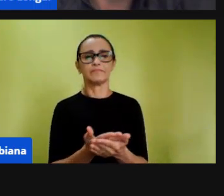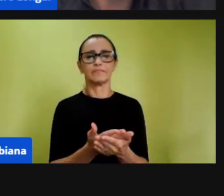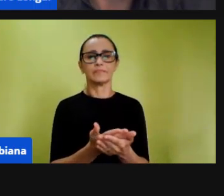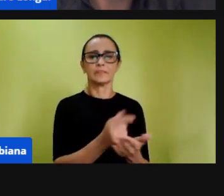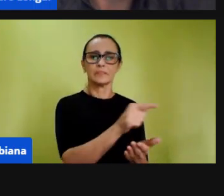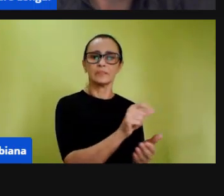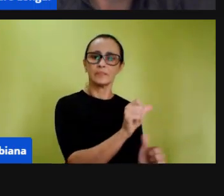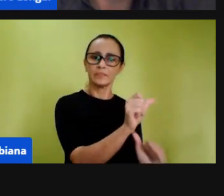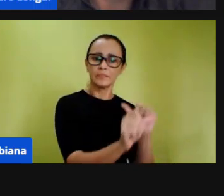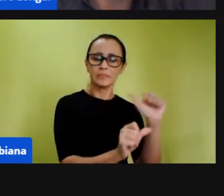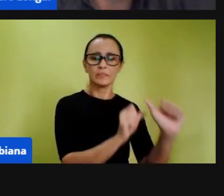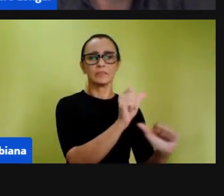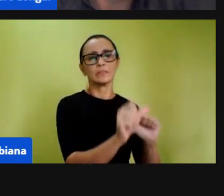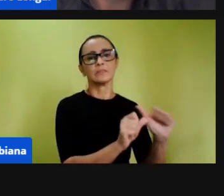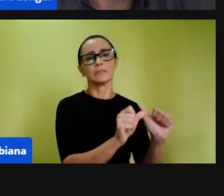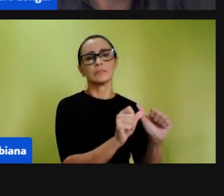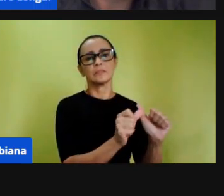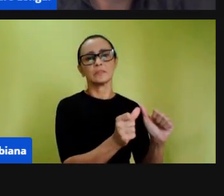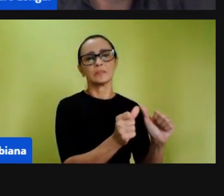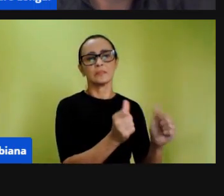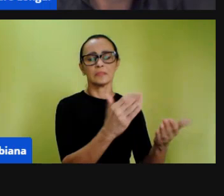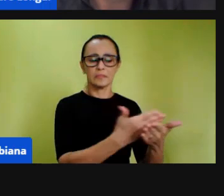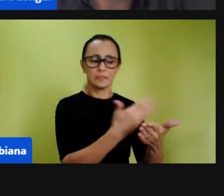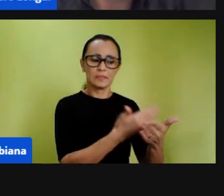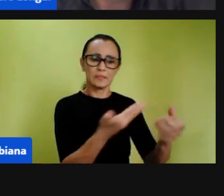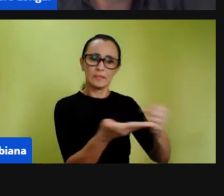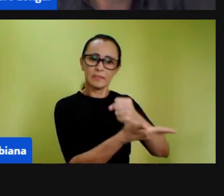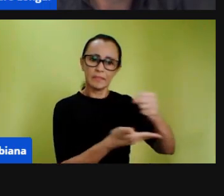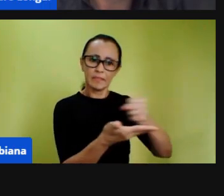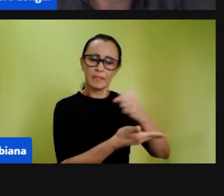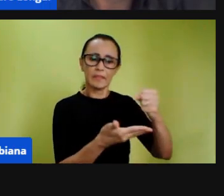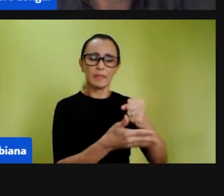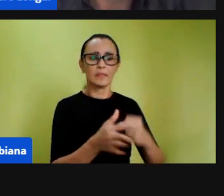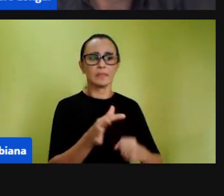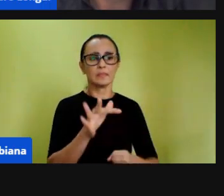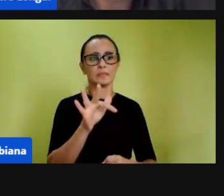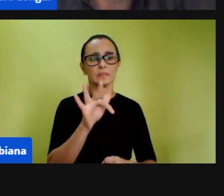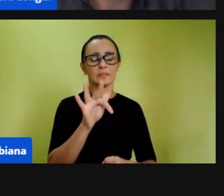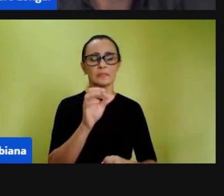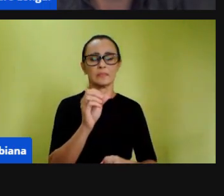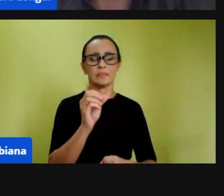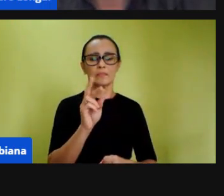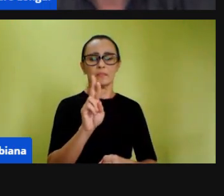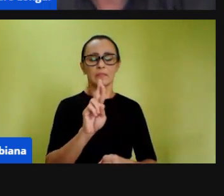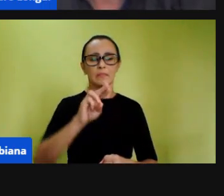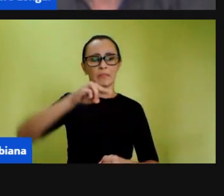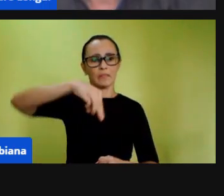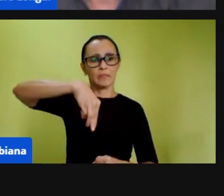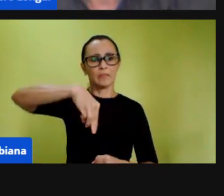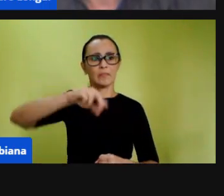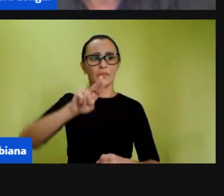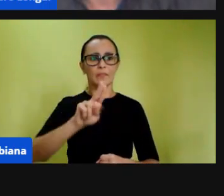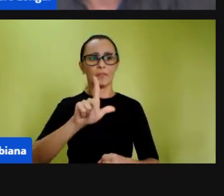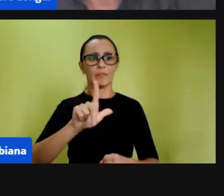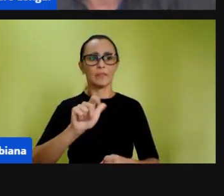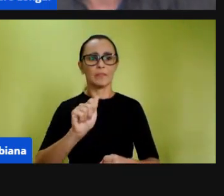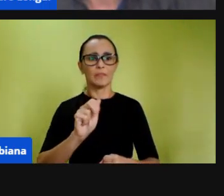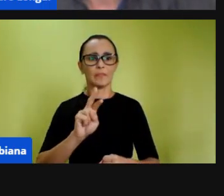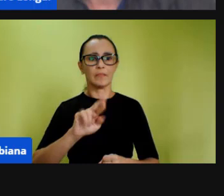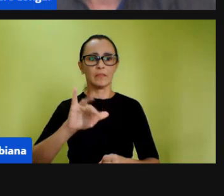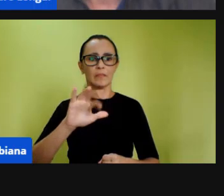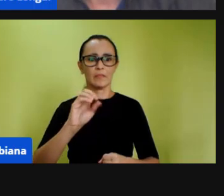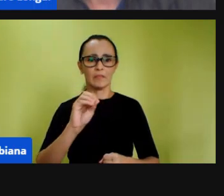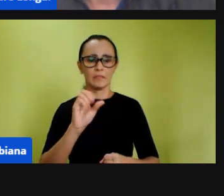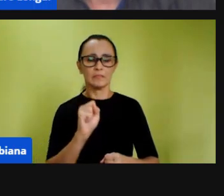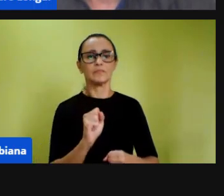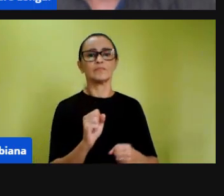em formulários, né? Então, por meio desses formulários, é possível já ali, praticamente